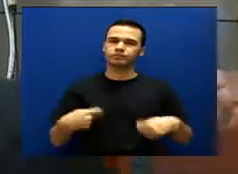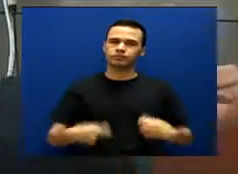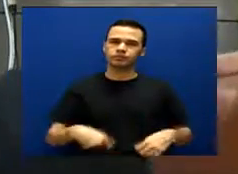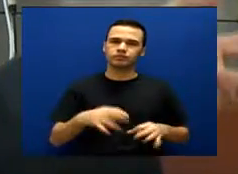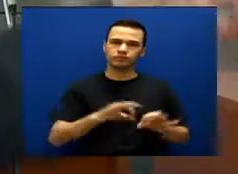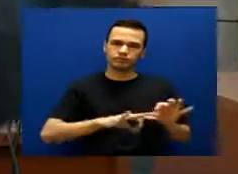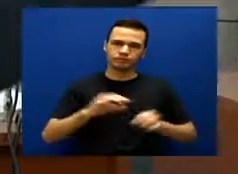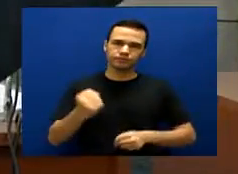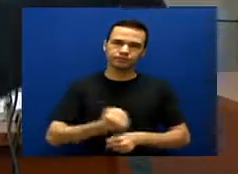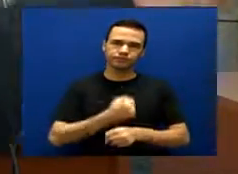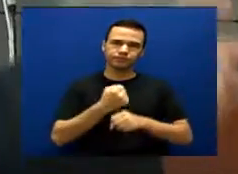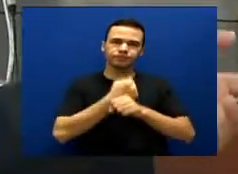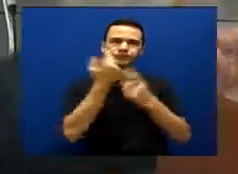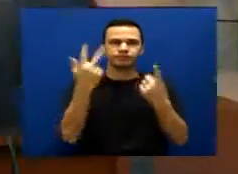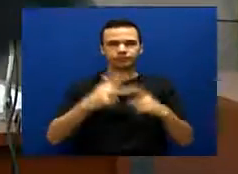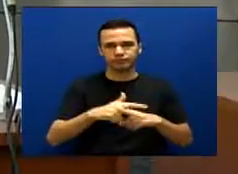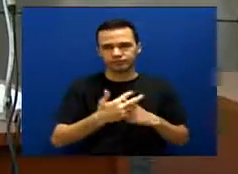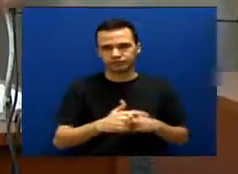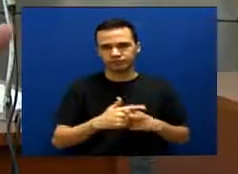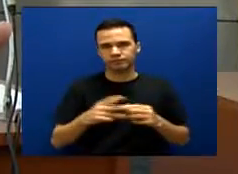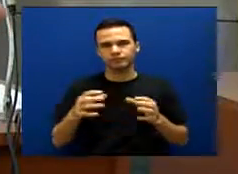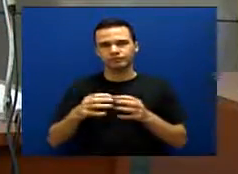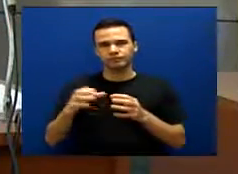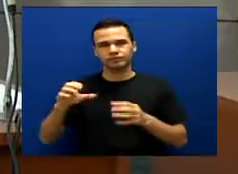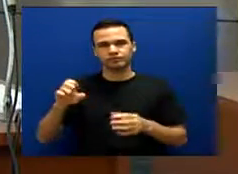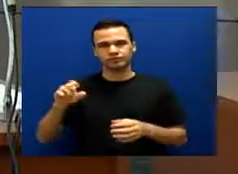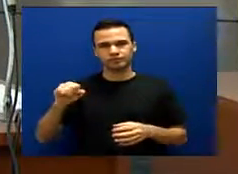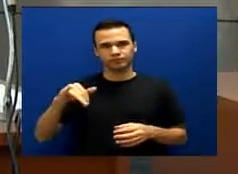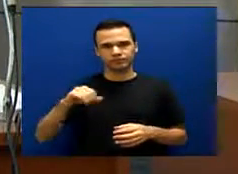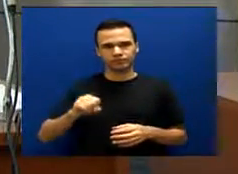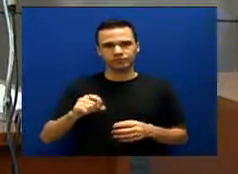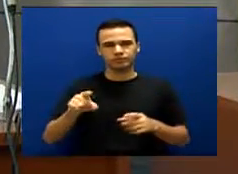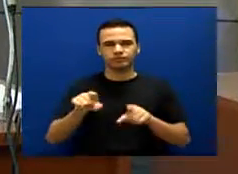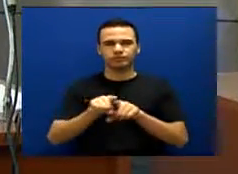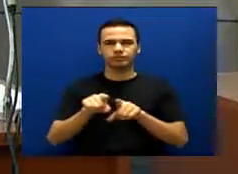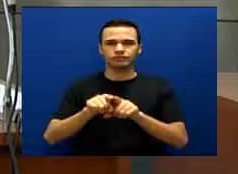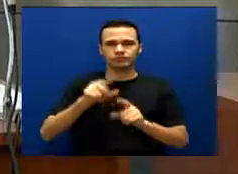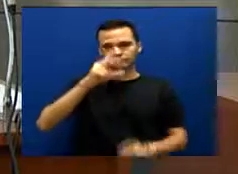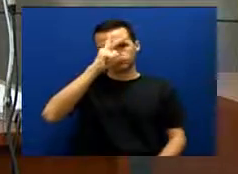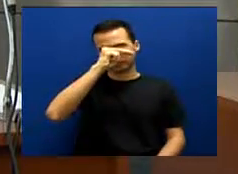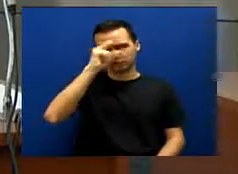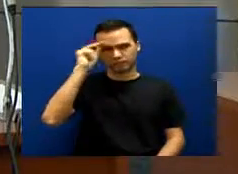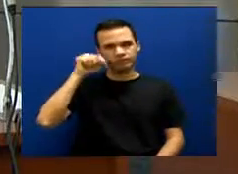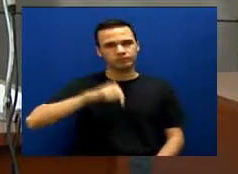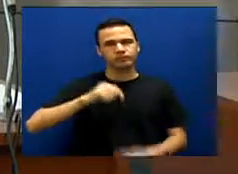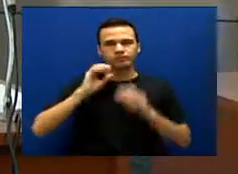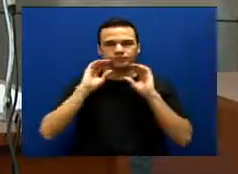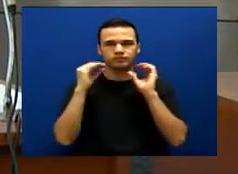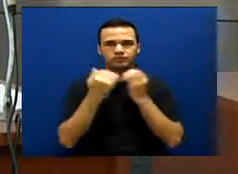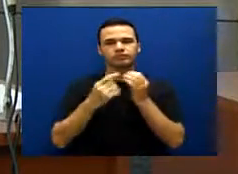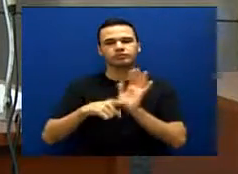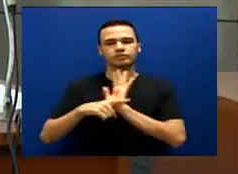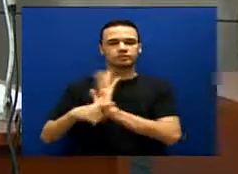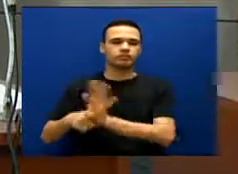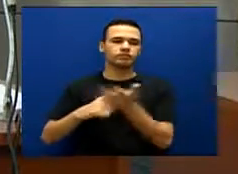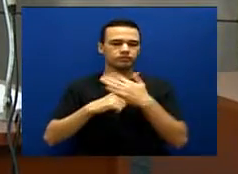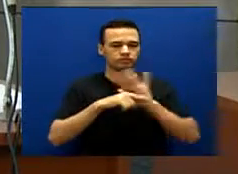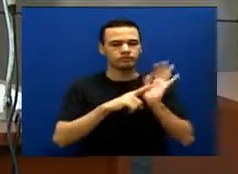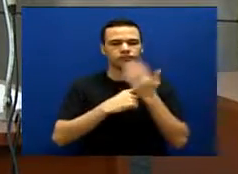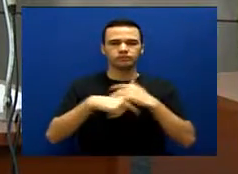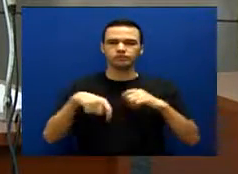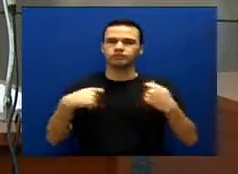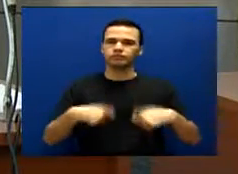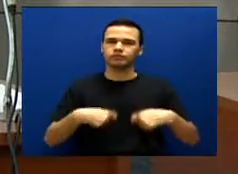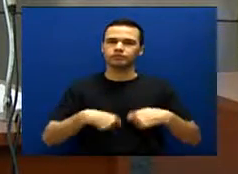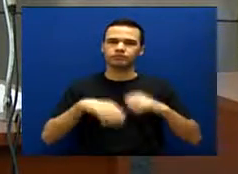poder público municipal, através da SEMES, através da prefeitura municipal e com parceria com essa casa, nós com certeza temos que enfrentar